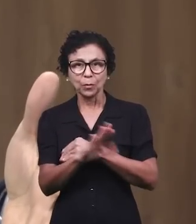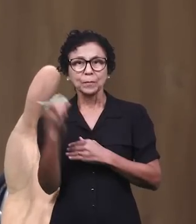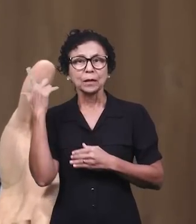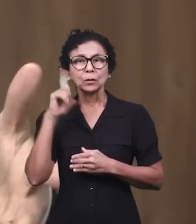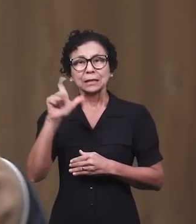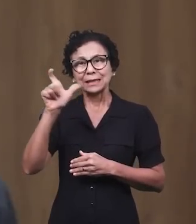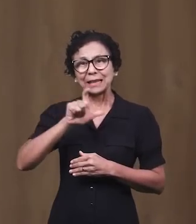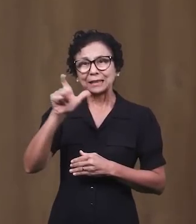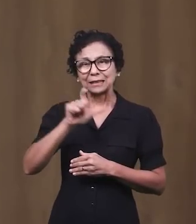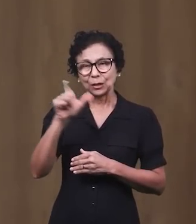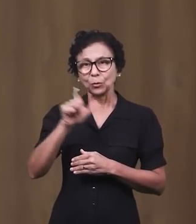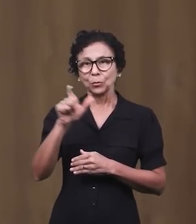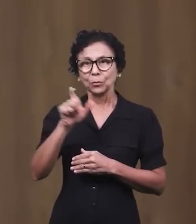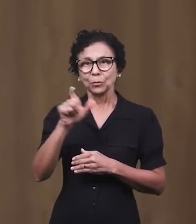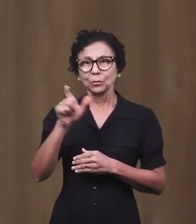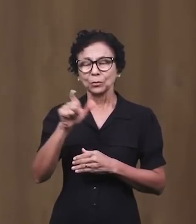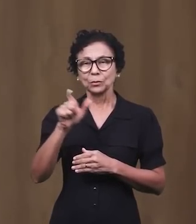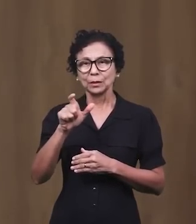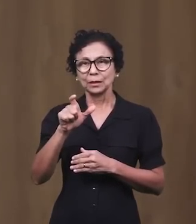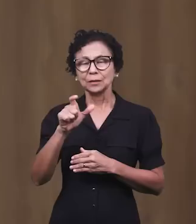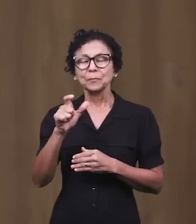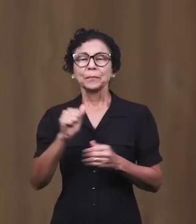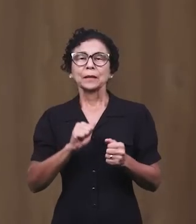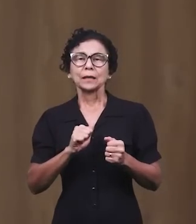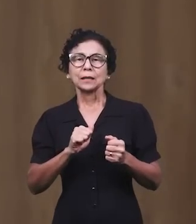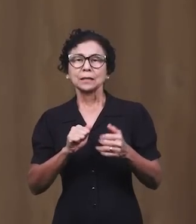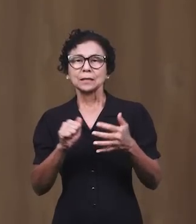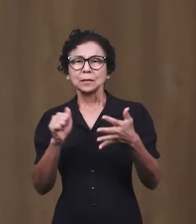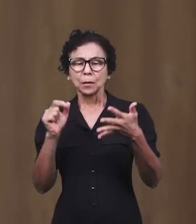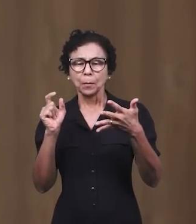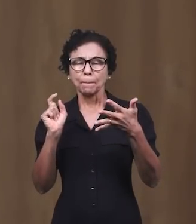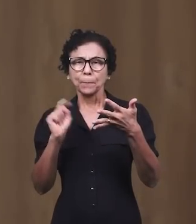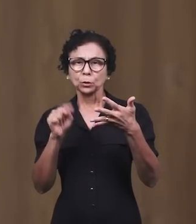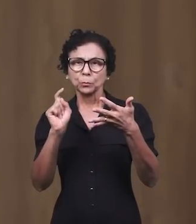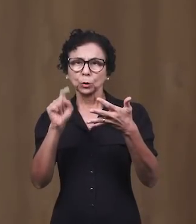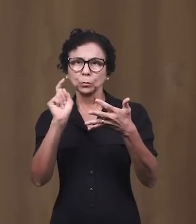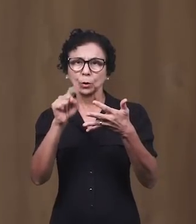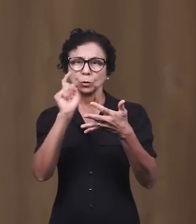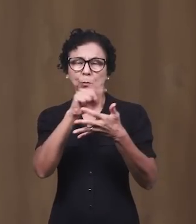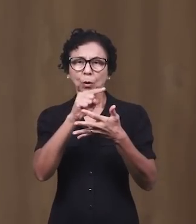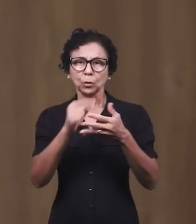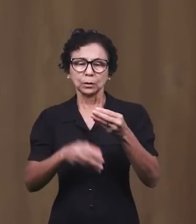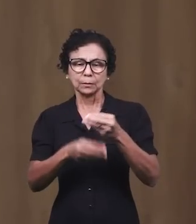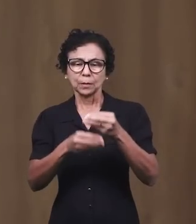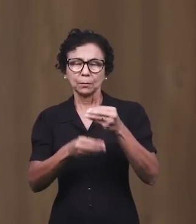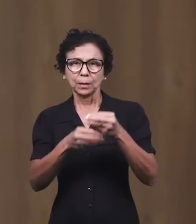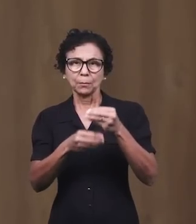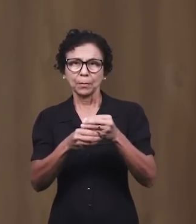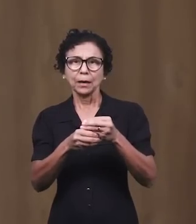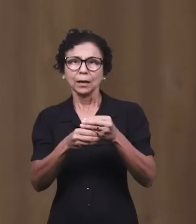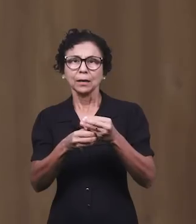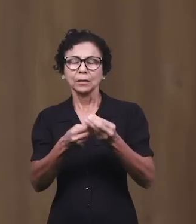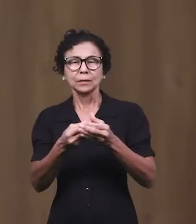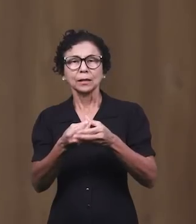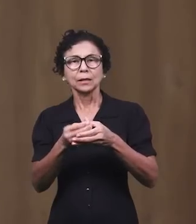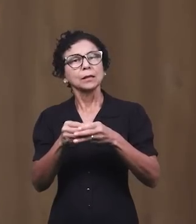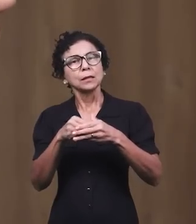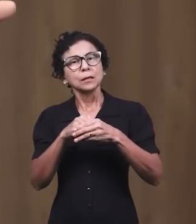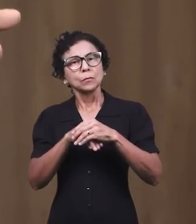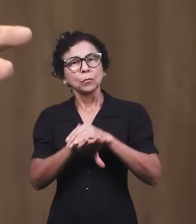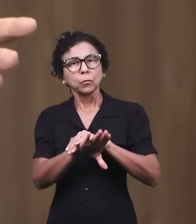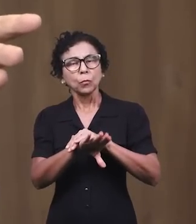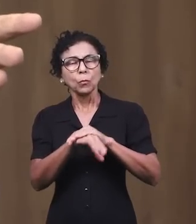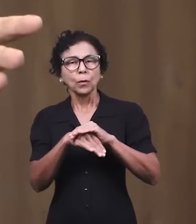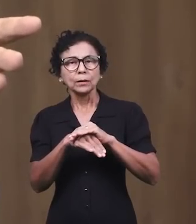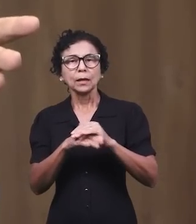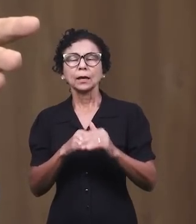milhas, então viajou por um custo muito bom. Então, vamos aqui um próximo exemplo, que é o exemplo de